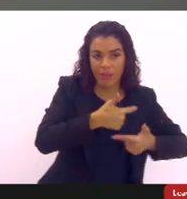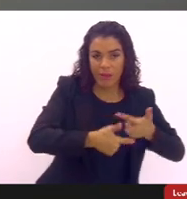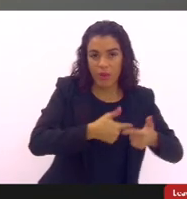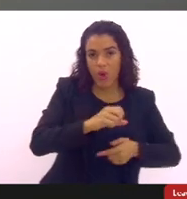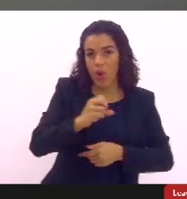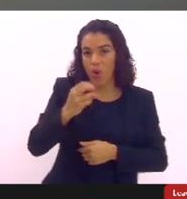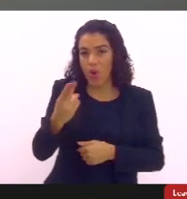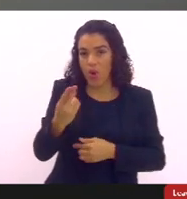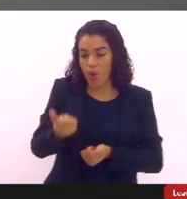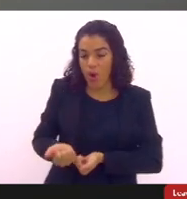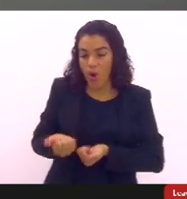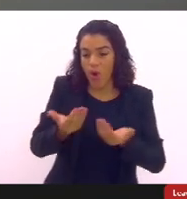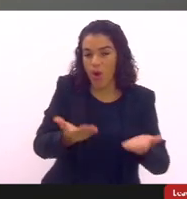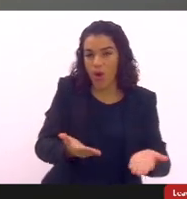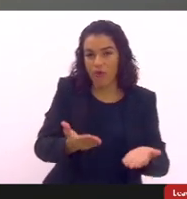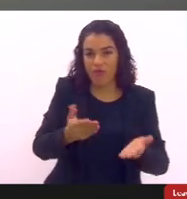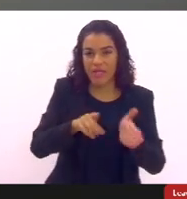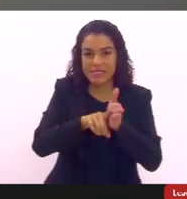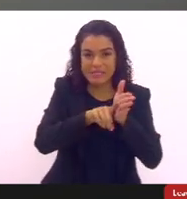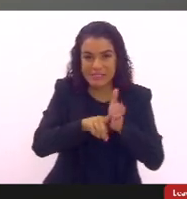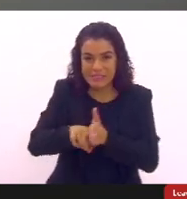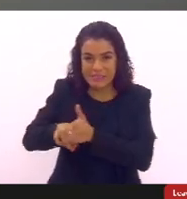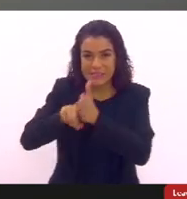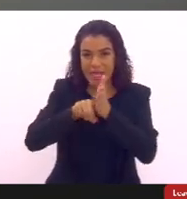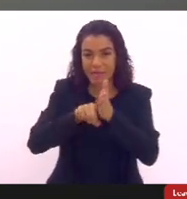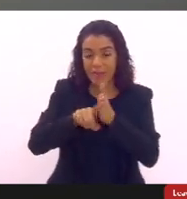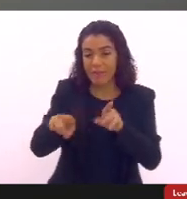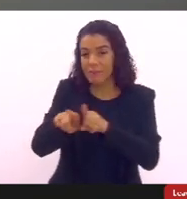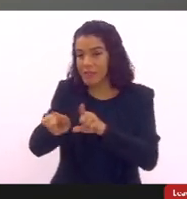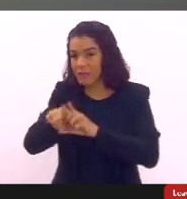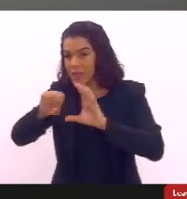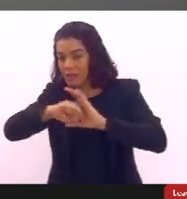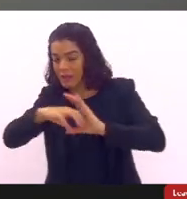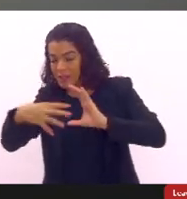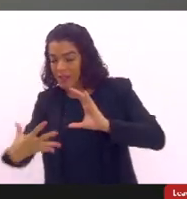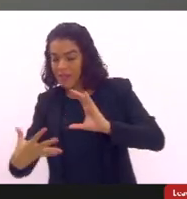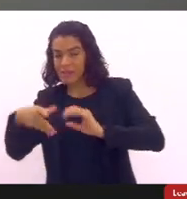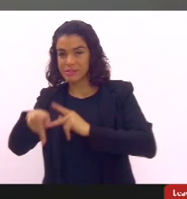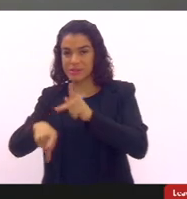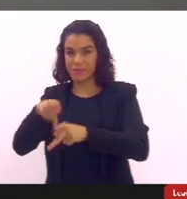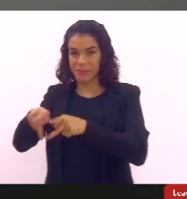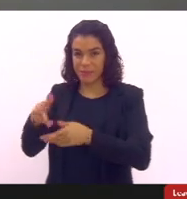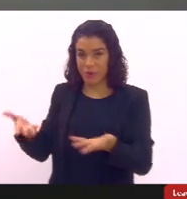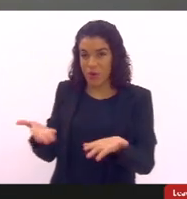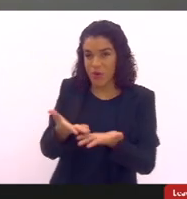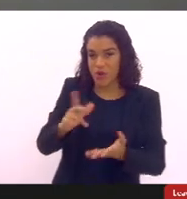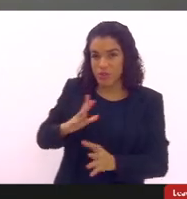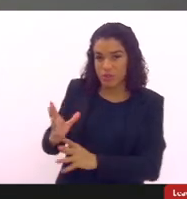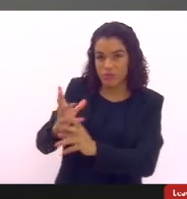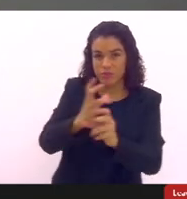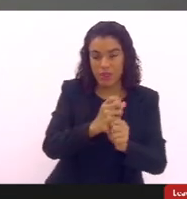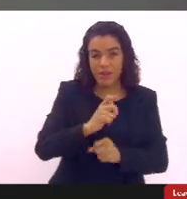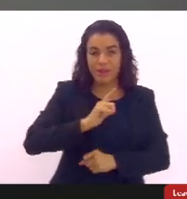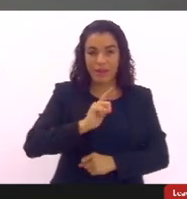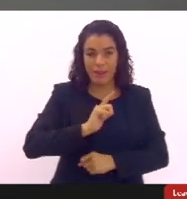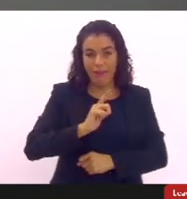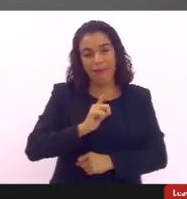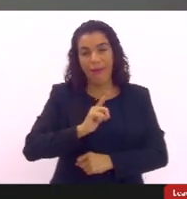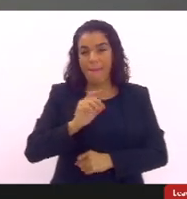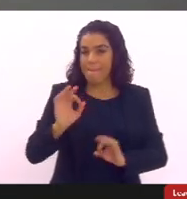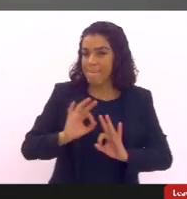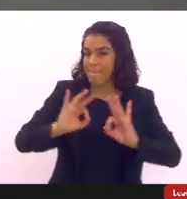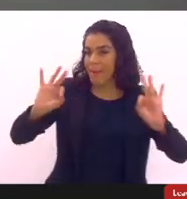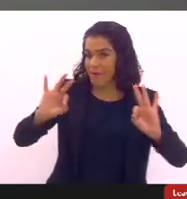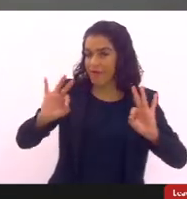problemas de oferta de diagnóstico, mas também por características dessa população. Hoje a gente tem uma condição que a gente pode dizer